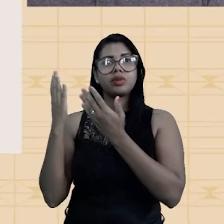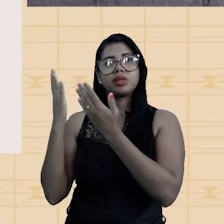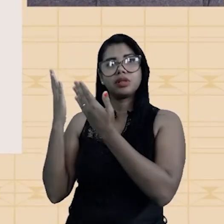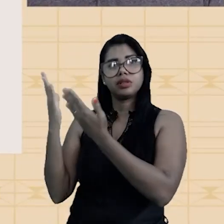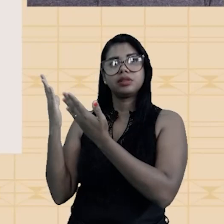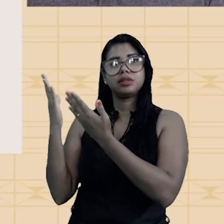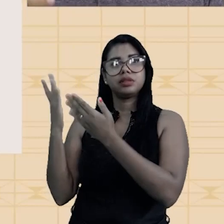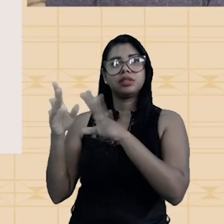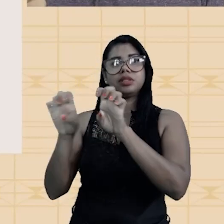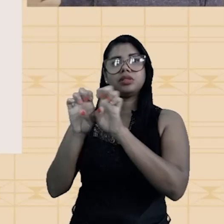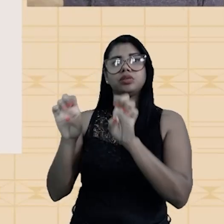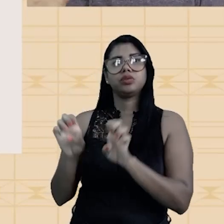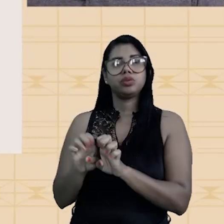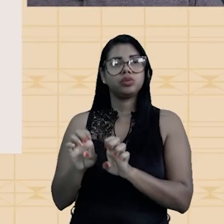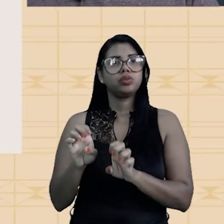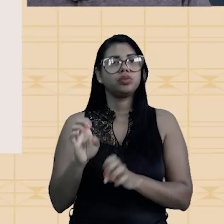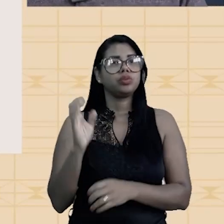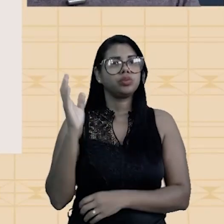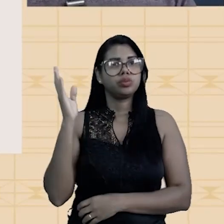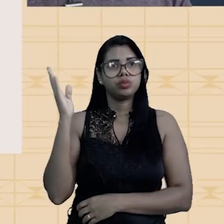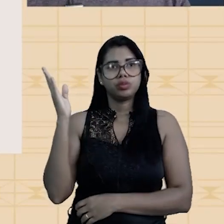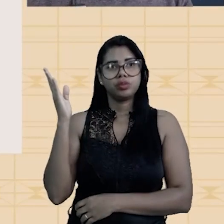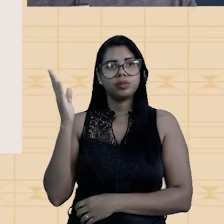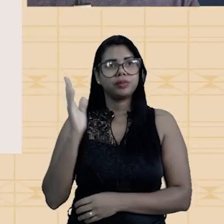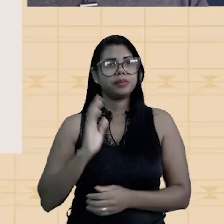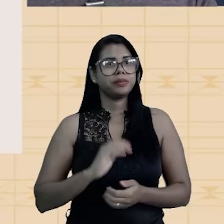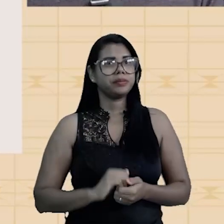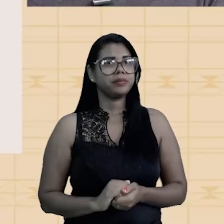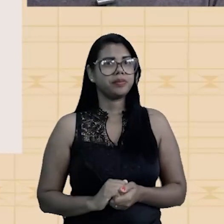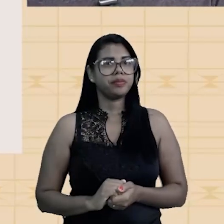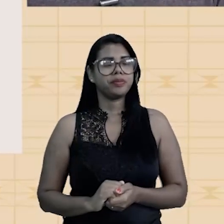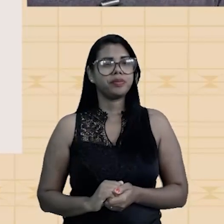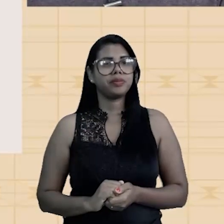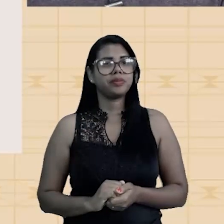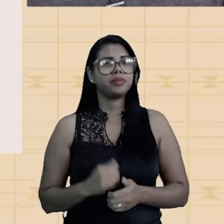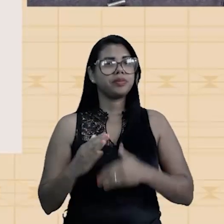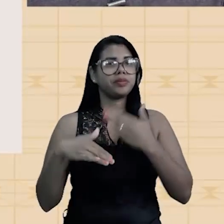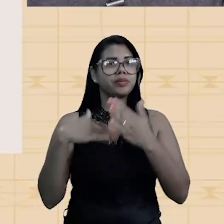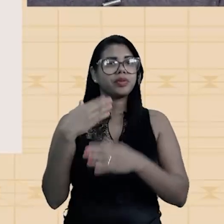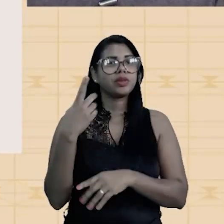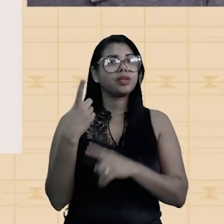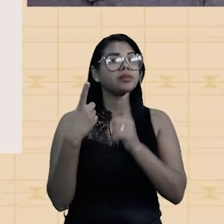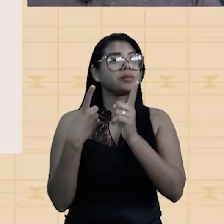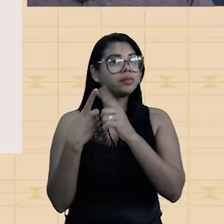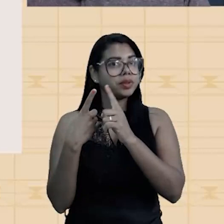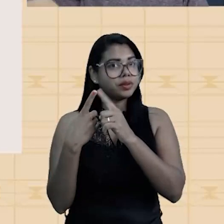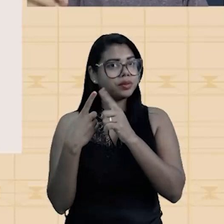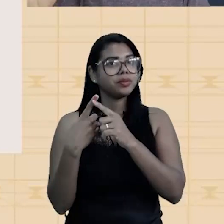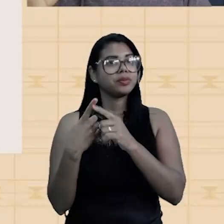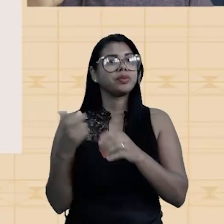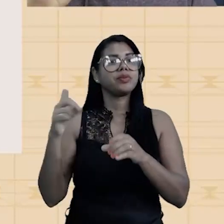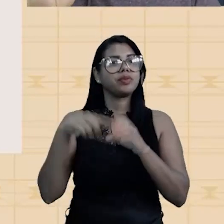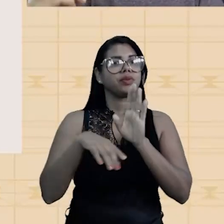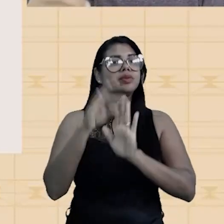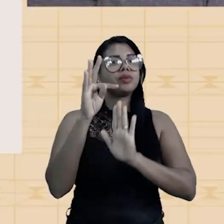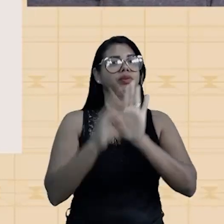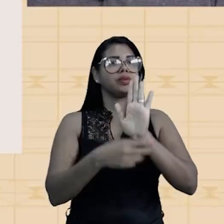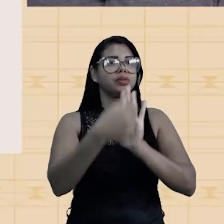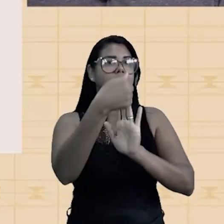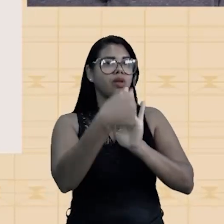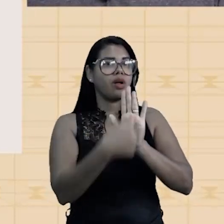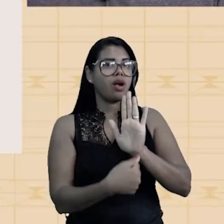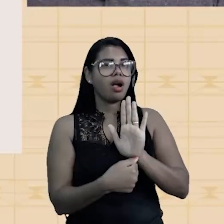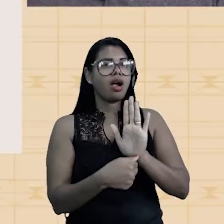D1. Né? Volta lá, meu amigo Robertão, para o desenvolvimento 1. Voltou aí. Aí, boa. Veja que o termo que